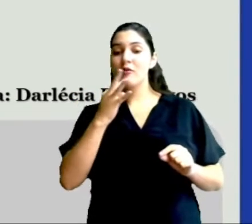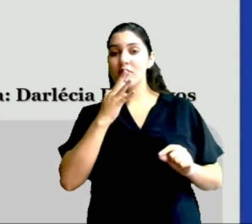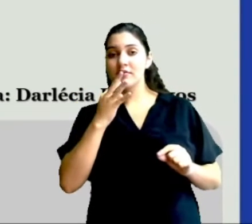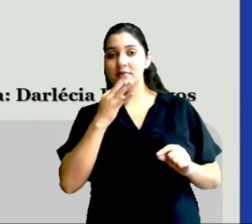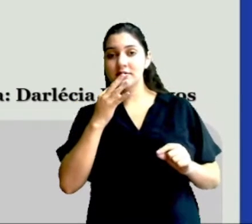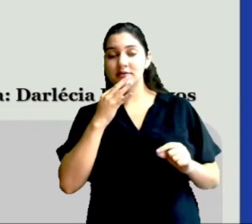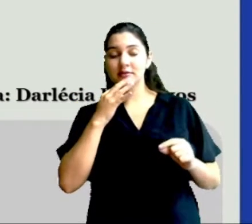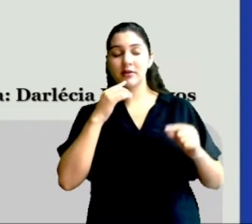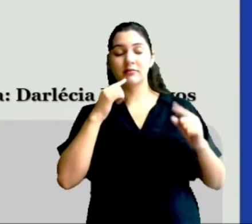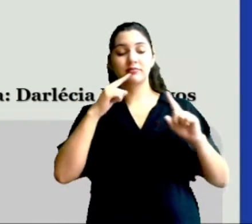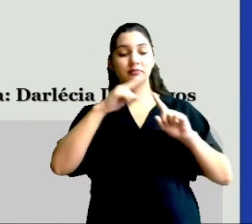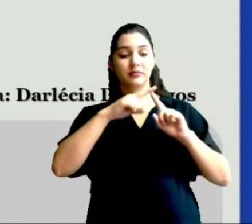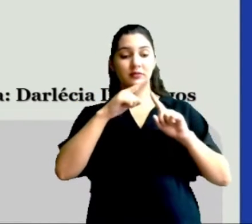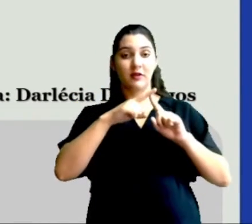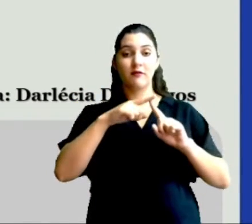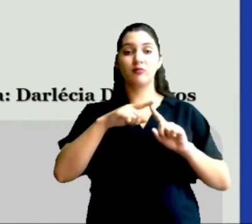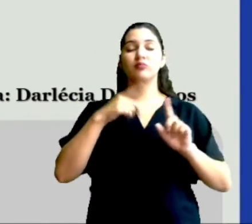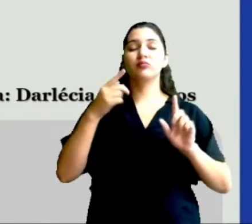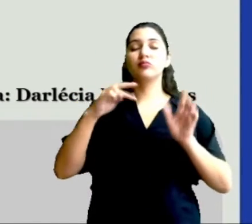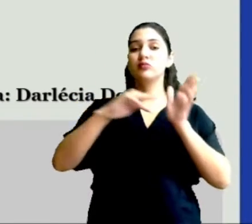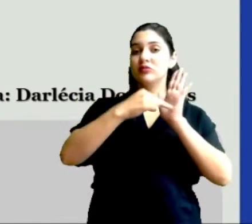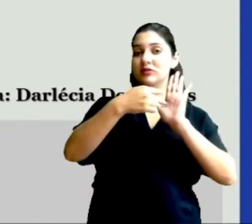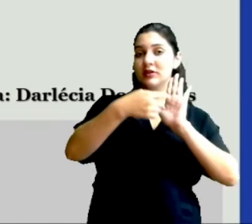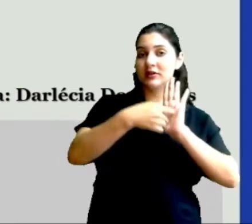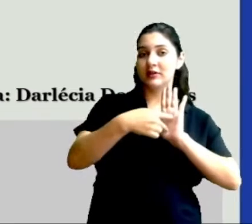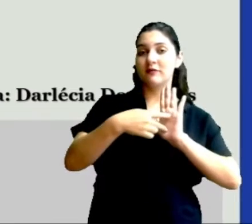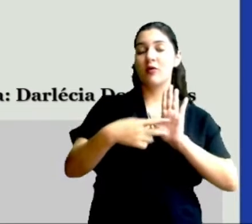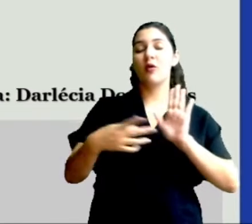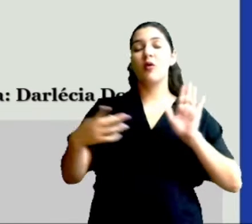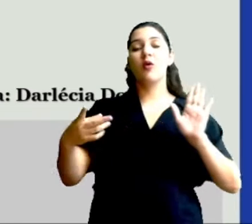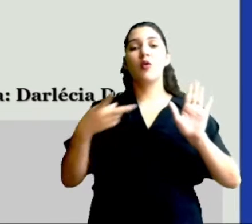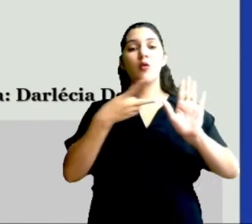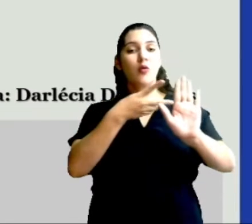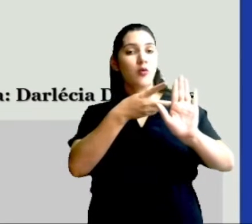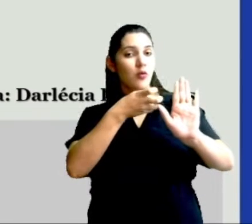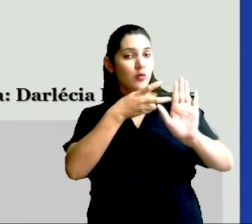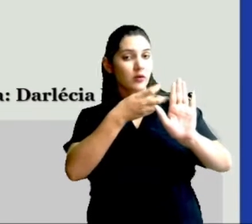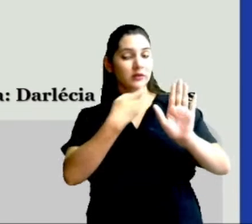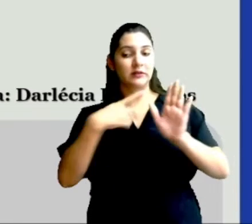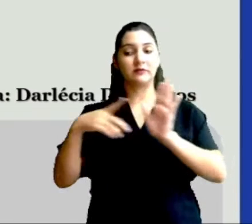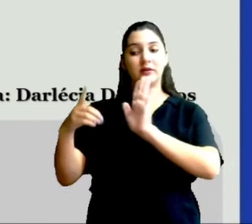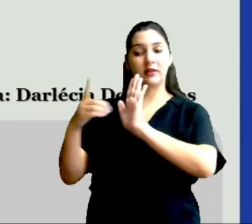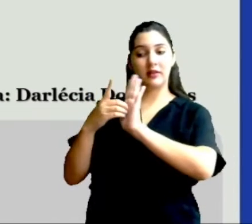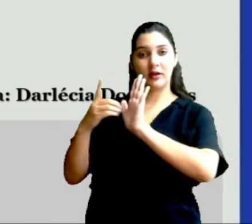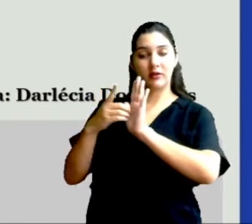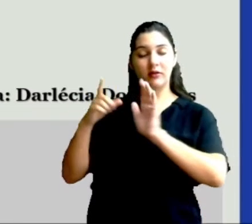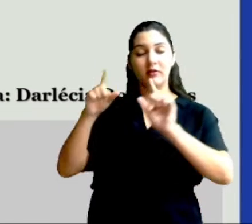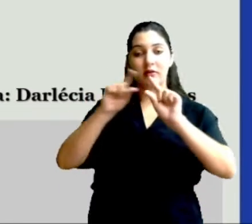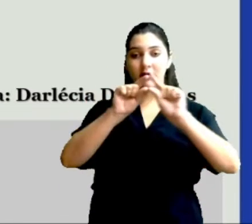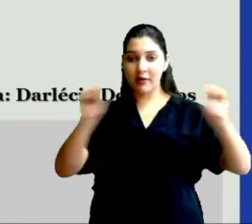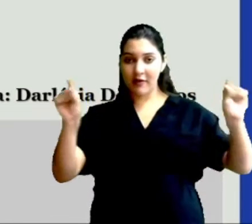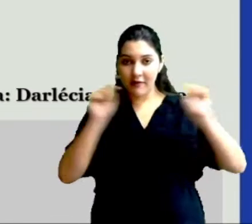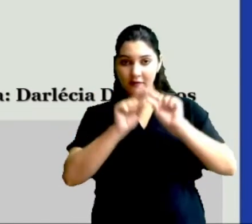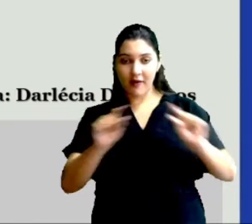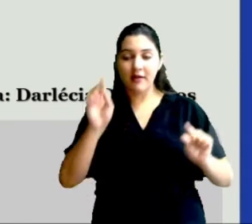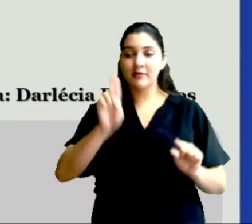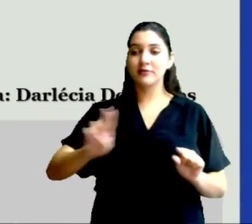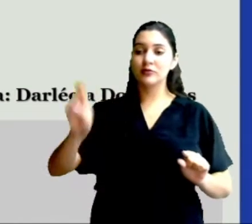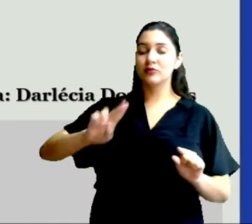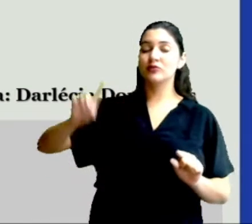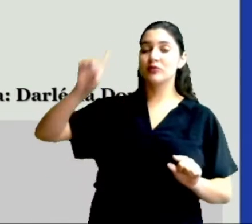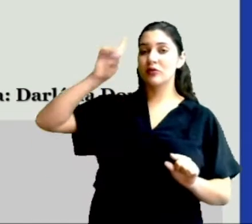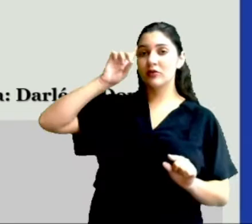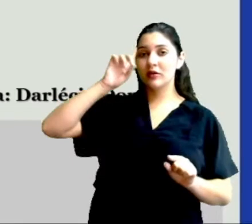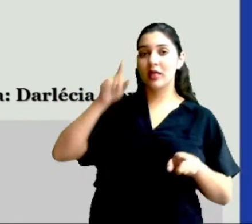a função do sentido conotativo e denotativo empregados em frases de uso do cotidiano